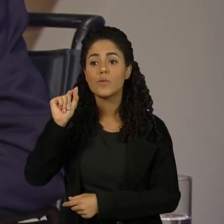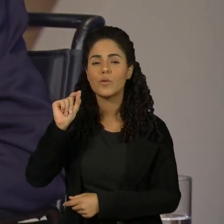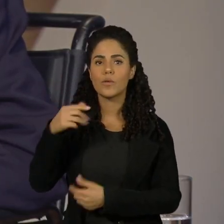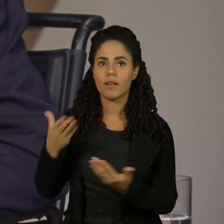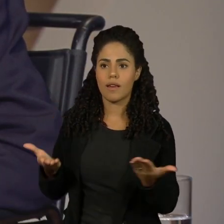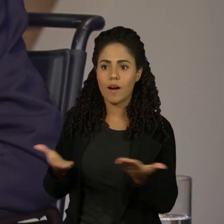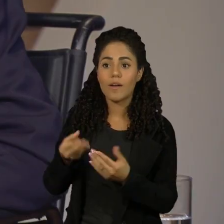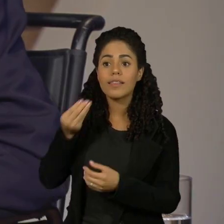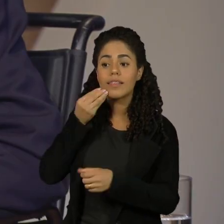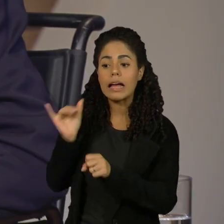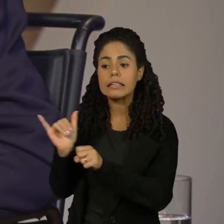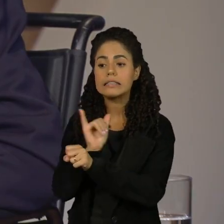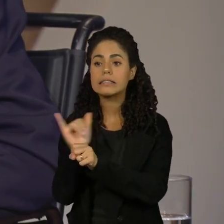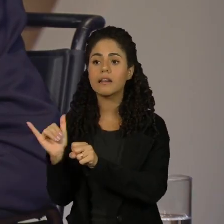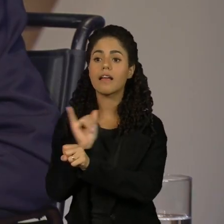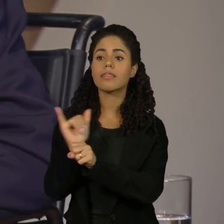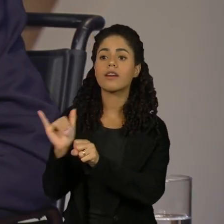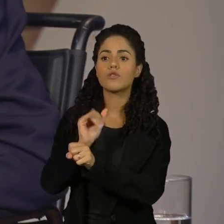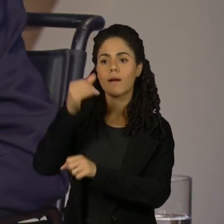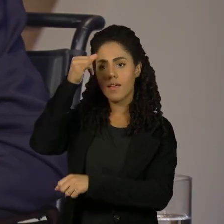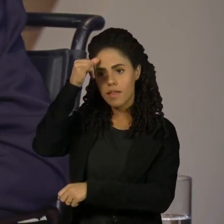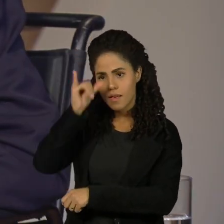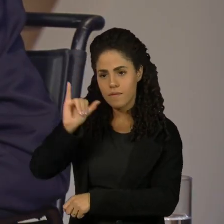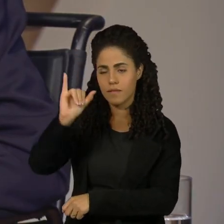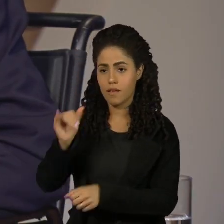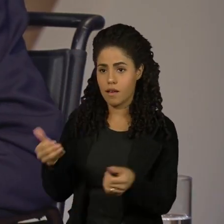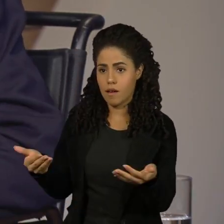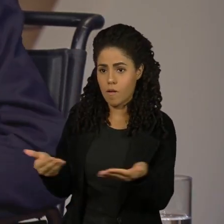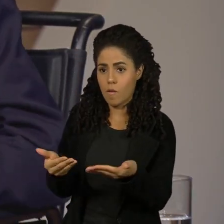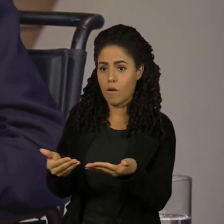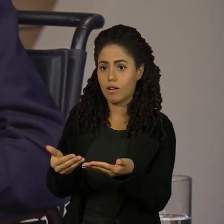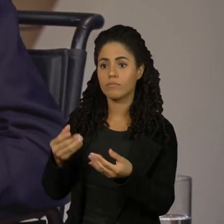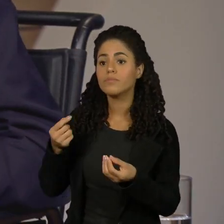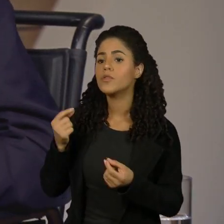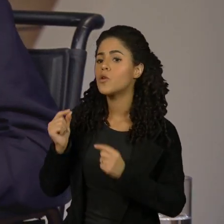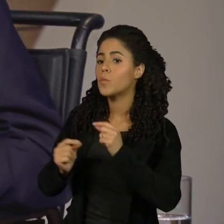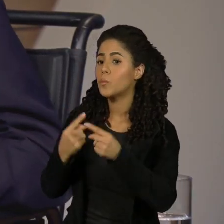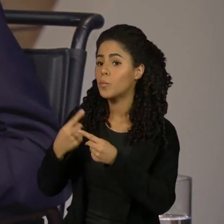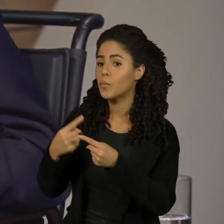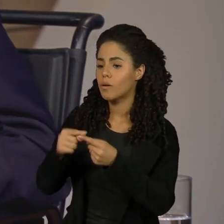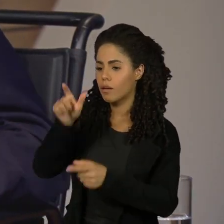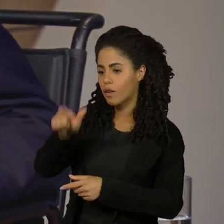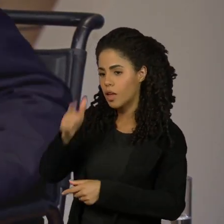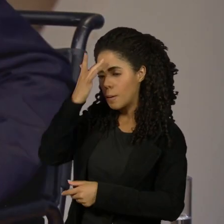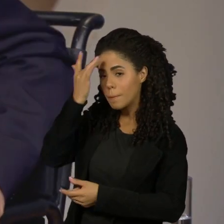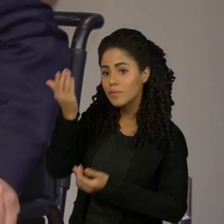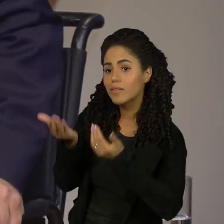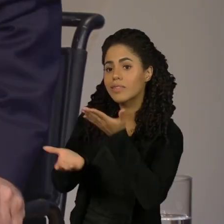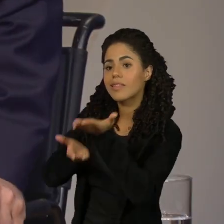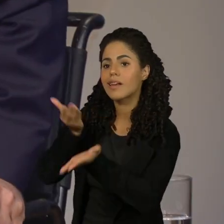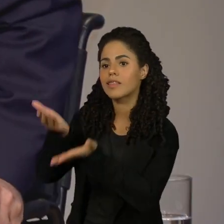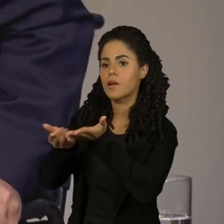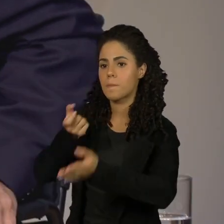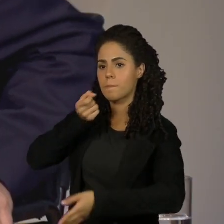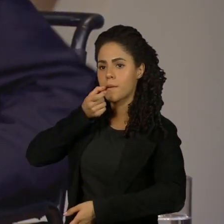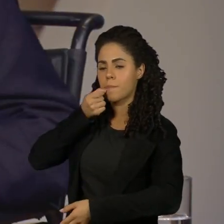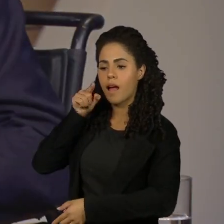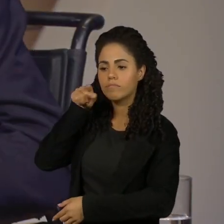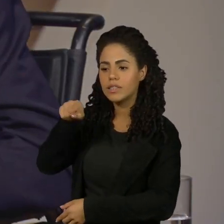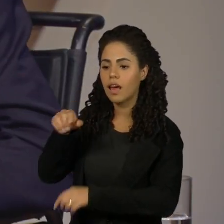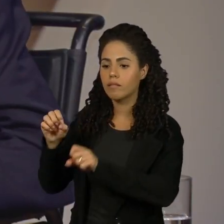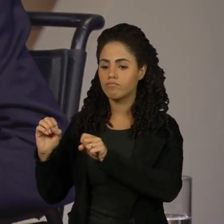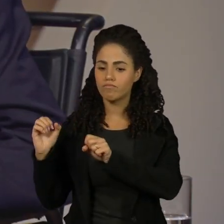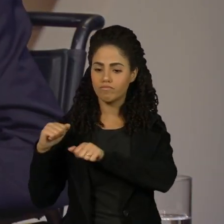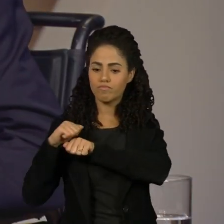de estratégia biomédica para prevenção. Na hora que você trata uma pessoa e ela não transmite, isso é uma estratégia biomédica.